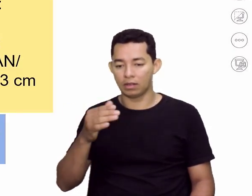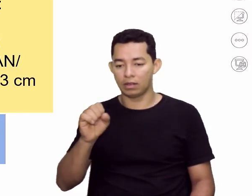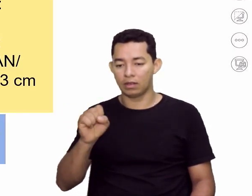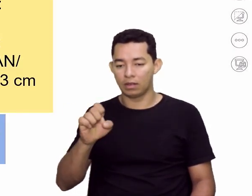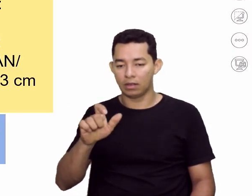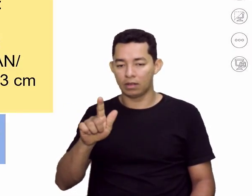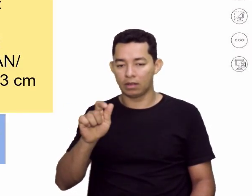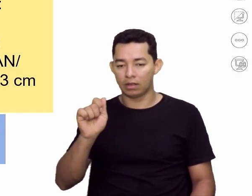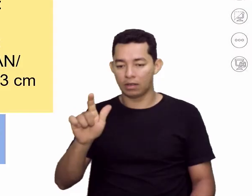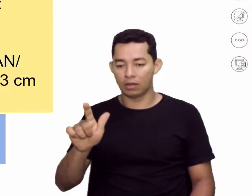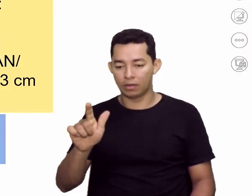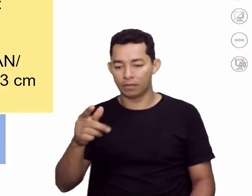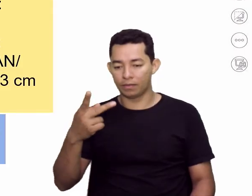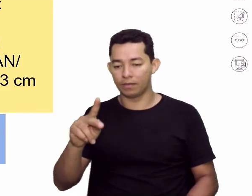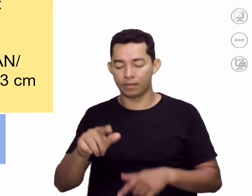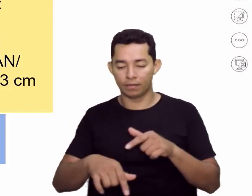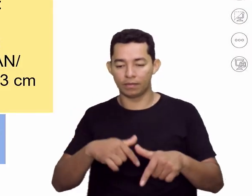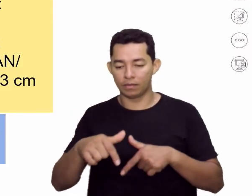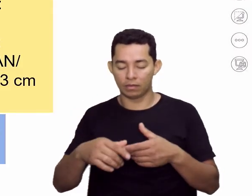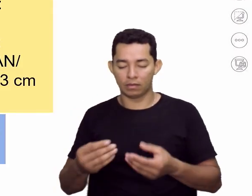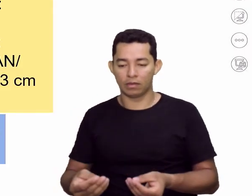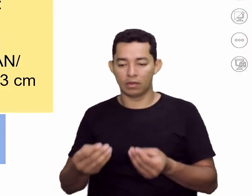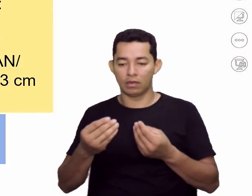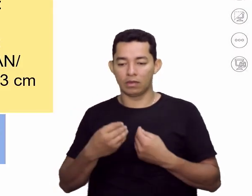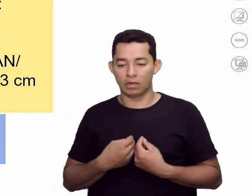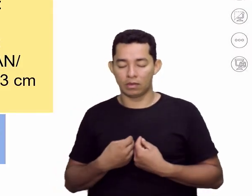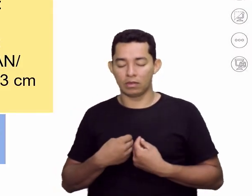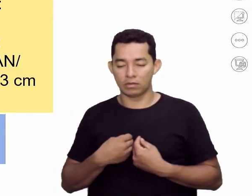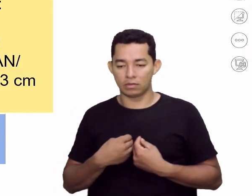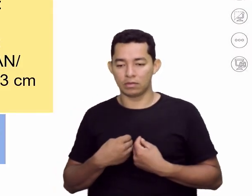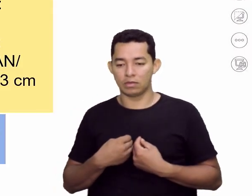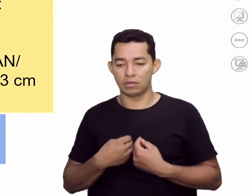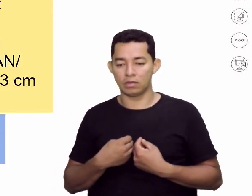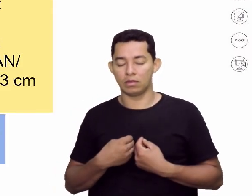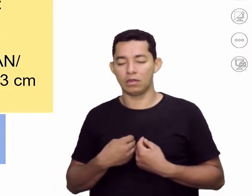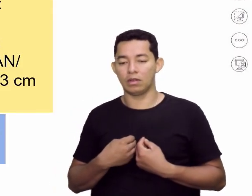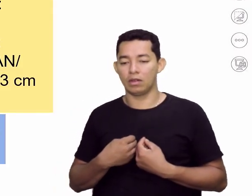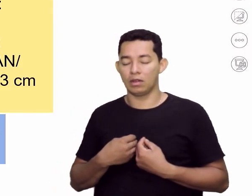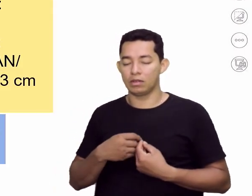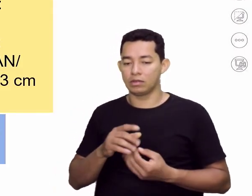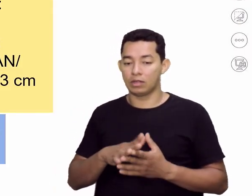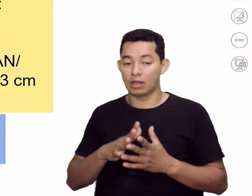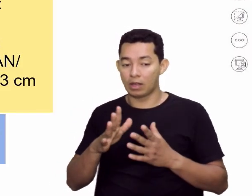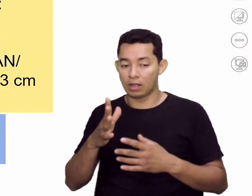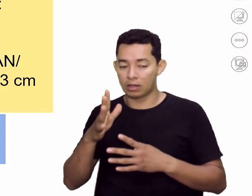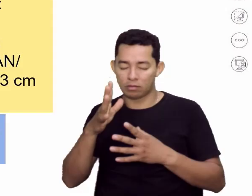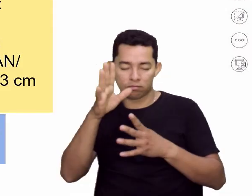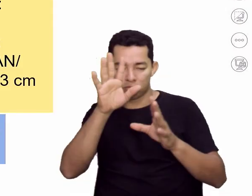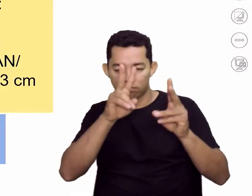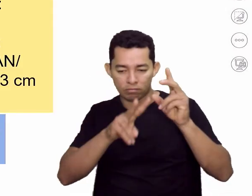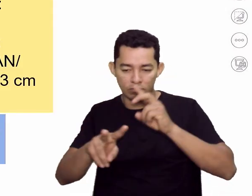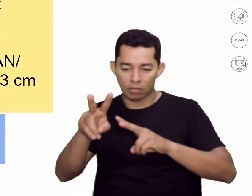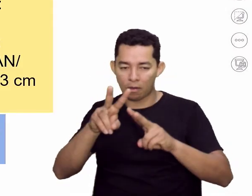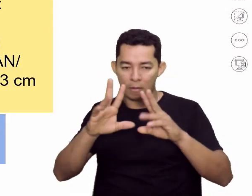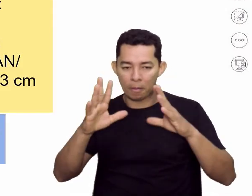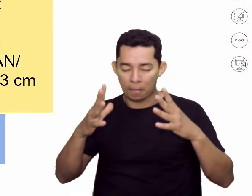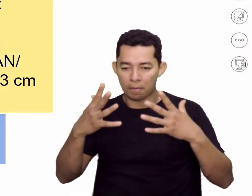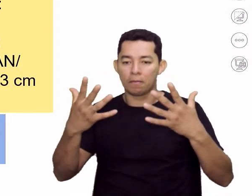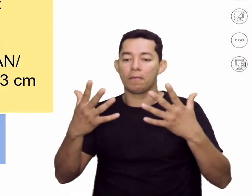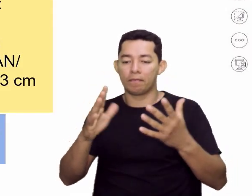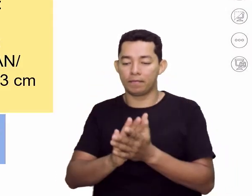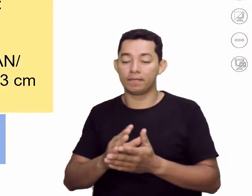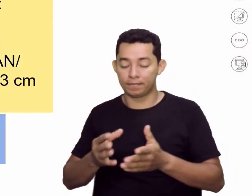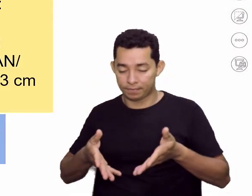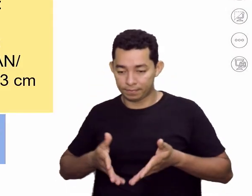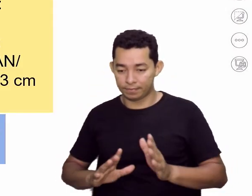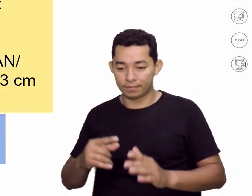já trazia influência da estética expressionista. O cara realmente nasceu na Lituânia, tá? Bom, depois